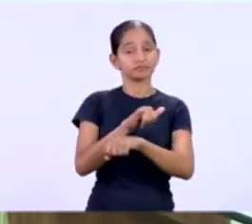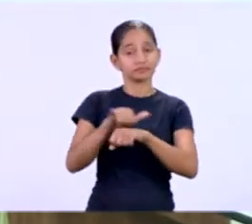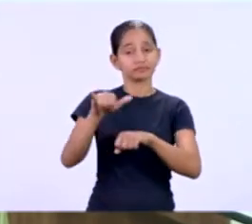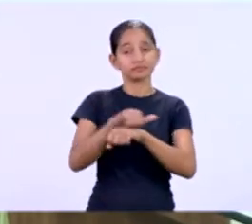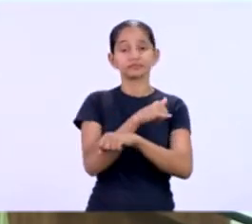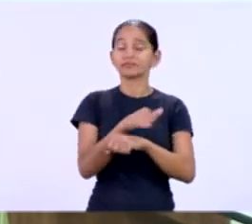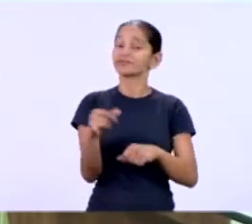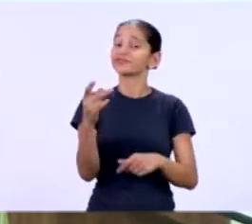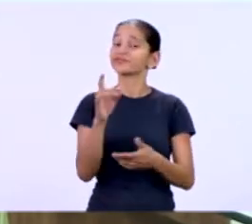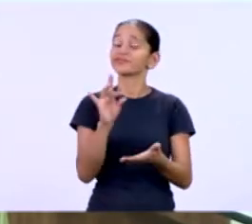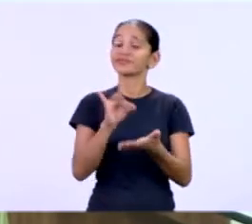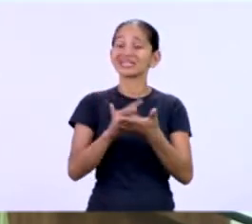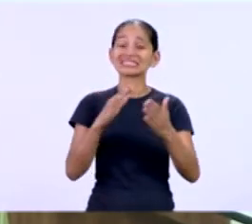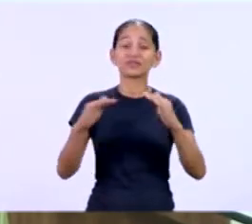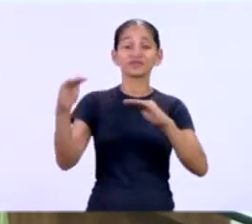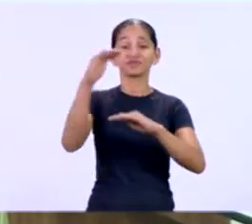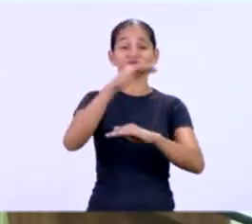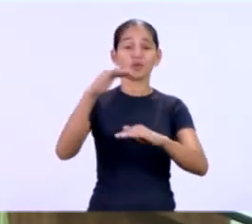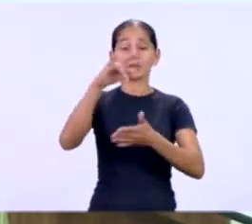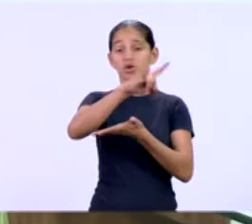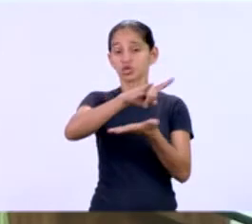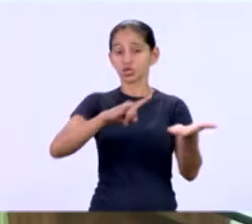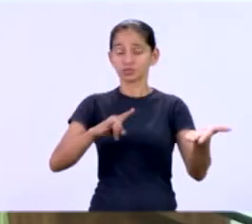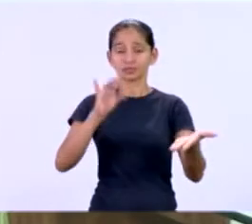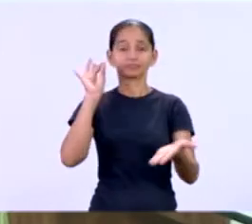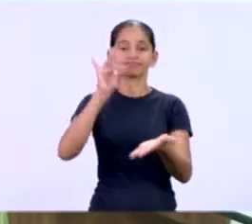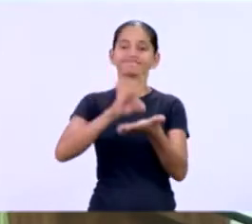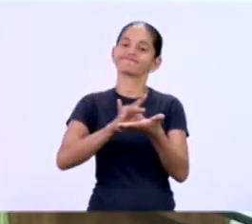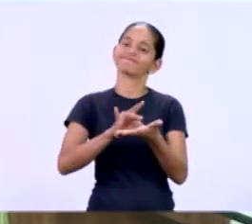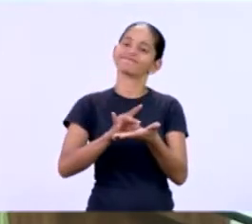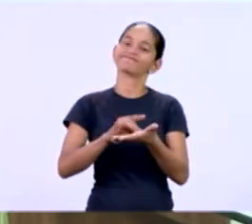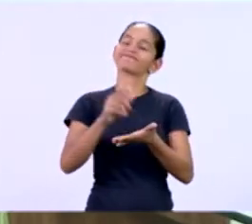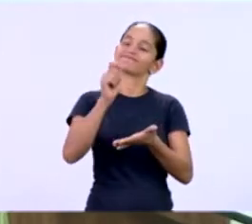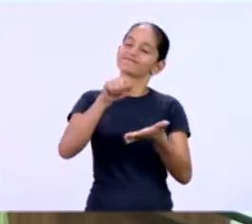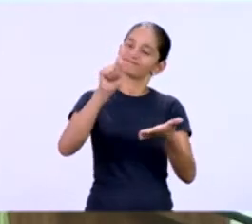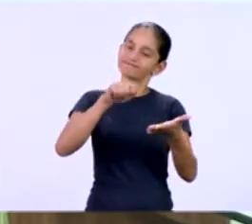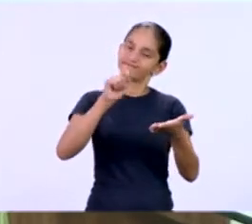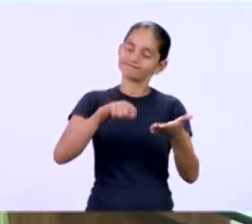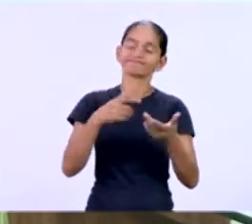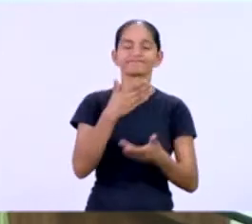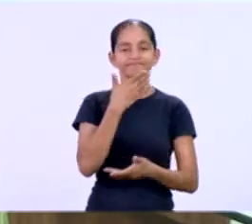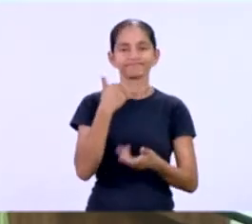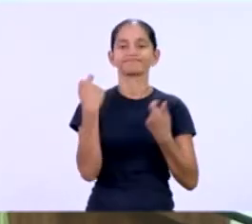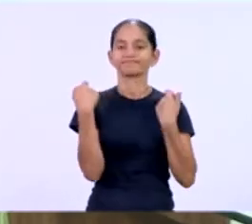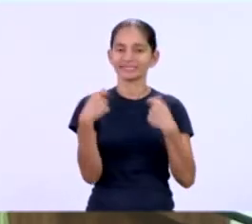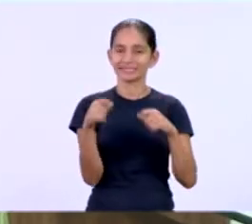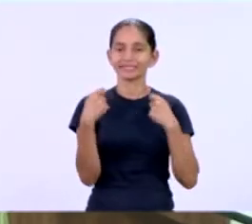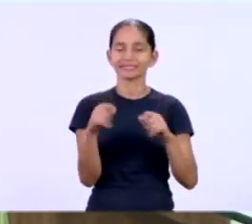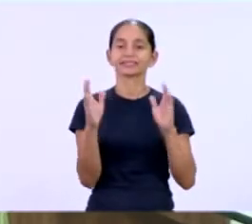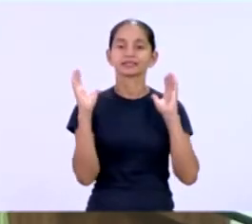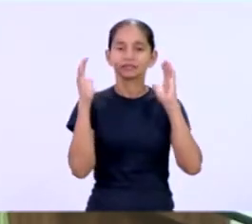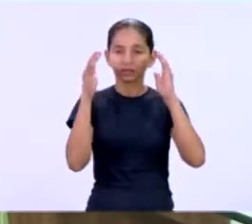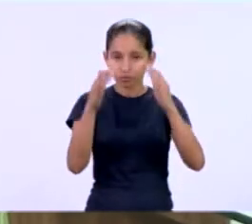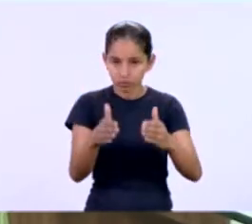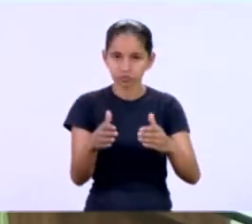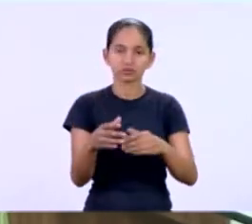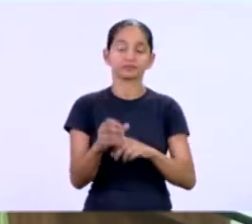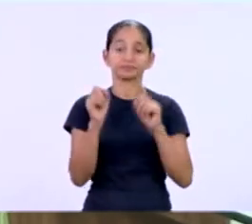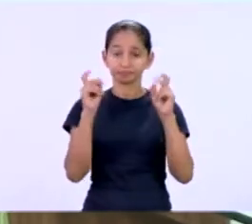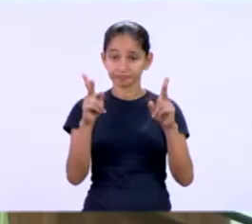que ele seja uma coisa formalizada, uma coisa realmente escrita, organizada, para que possa te auxiliar. Vamos em